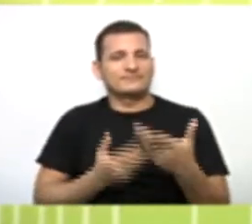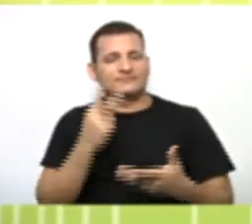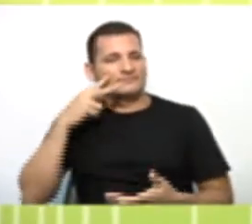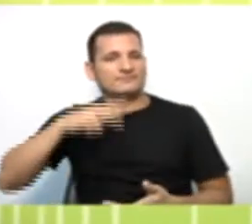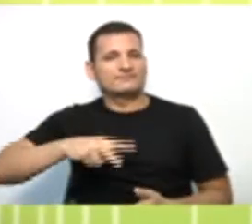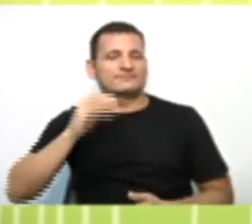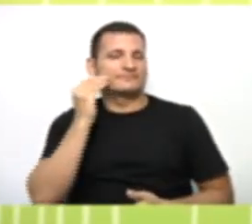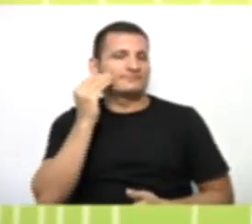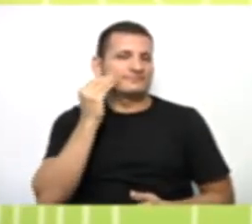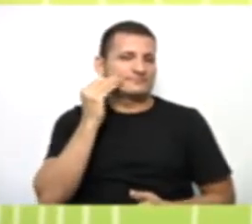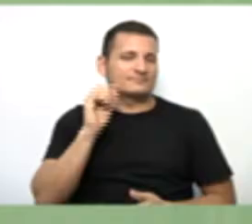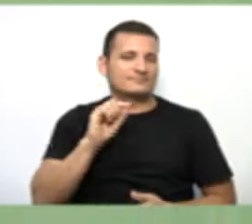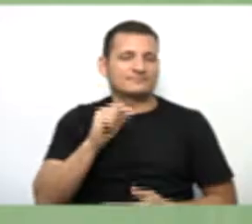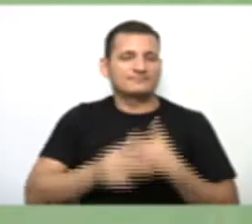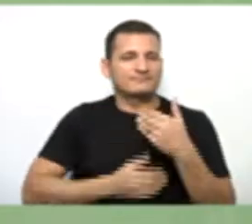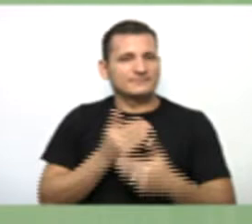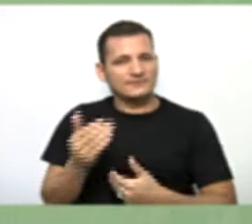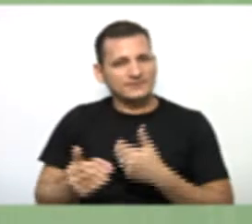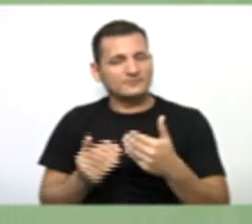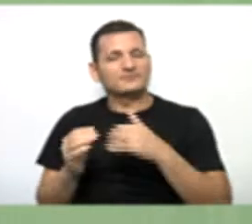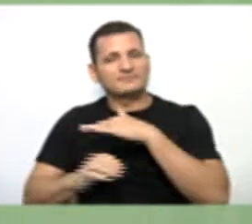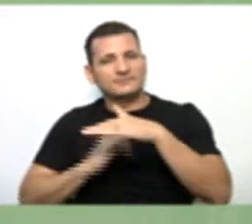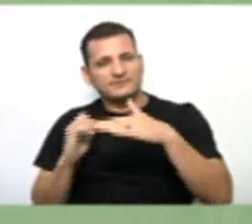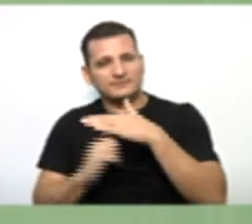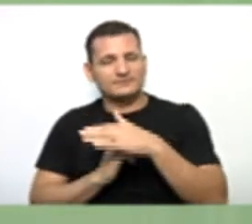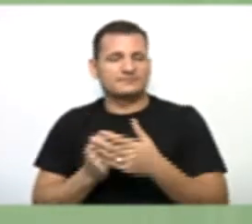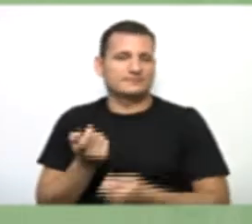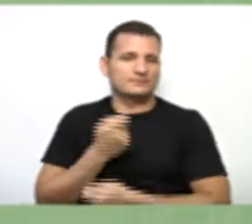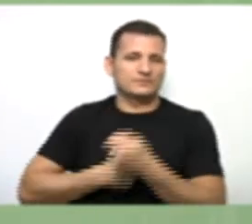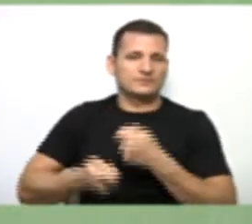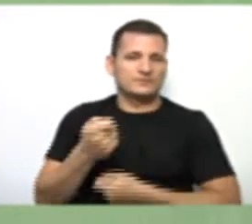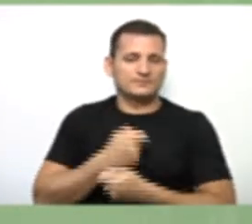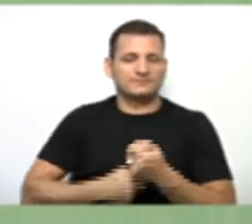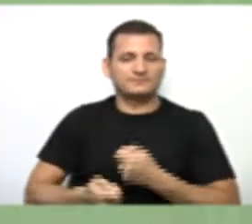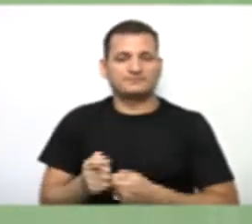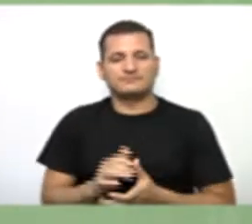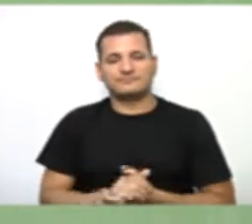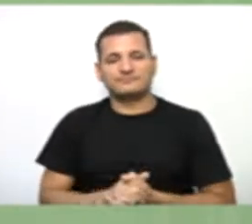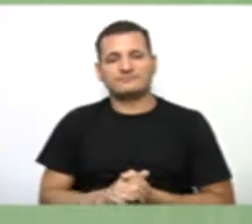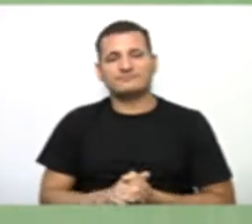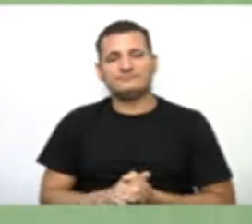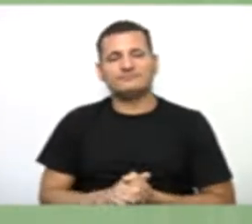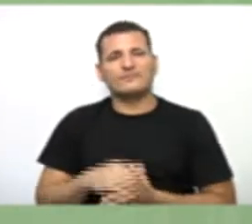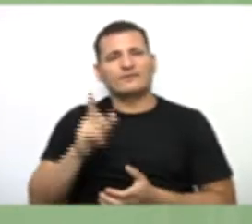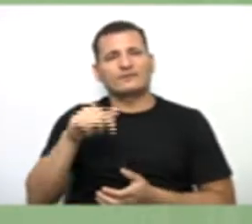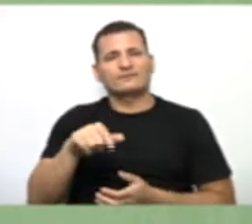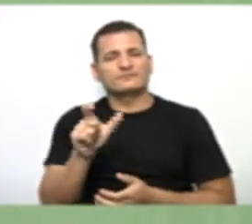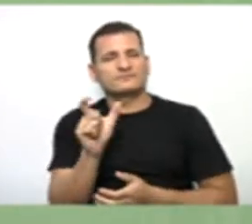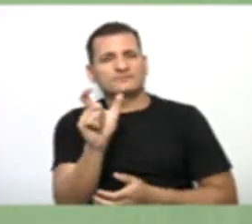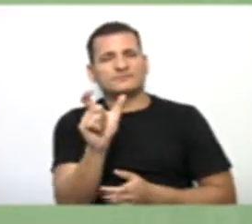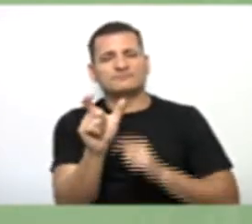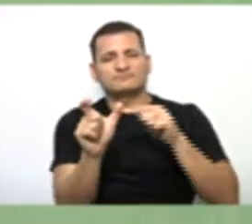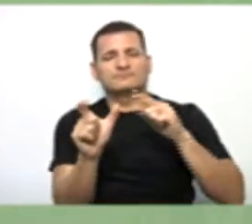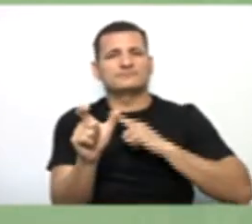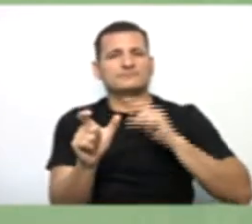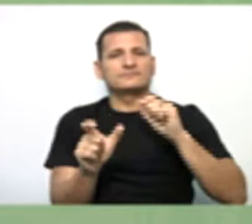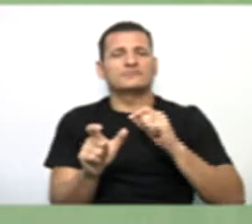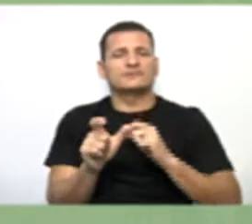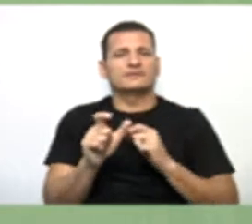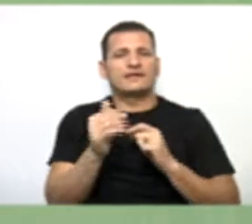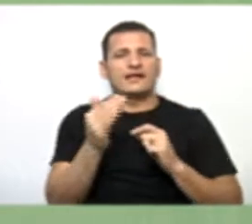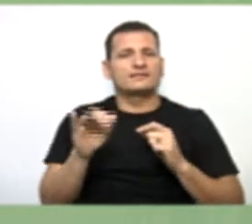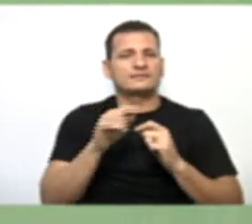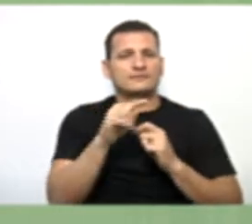processo para as organizações e para a negociação. Olha aí, é um termo que indica a ação de